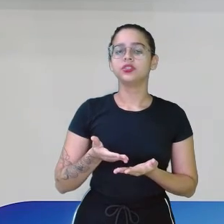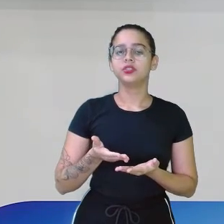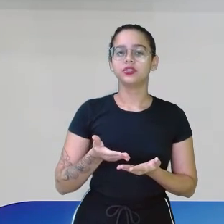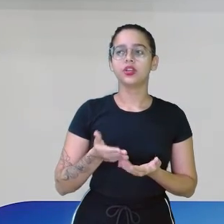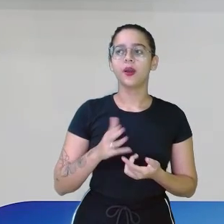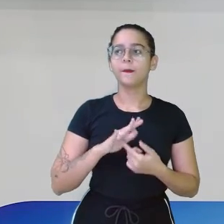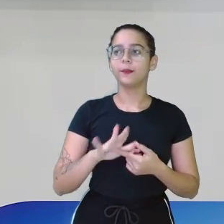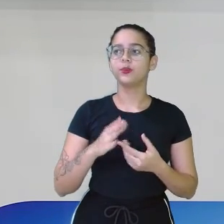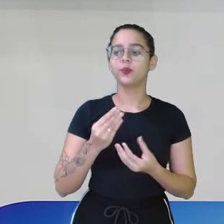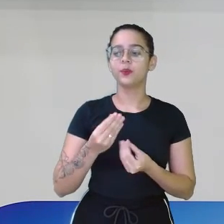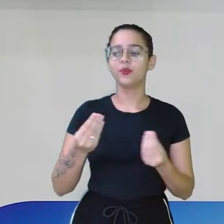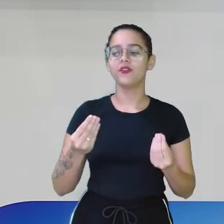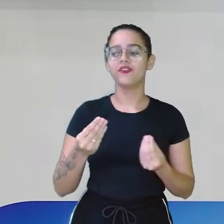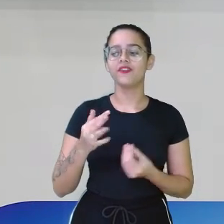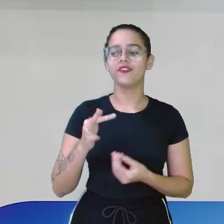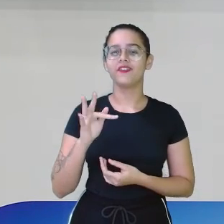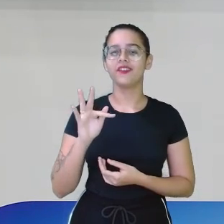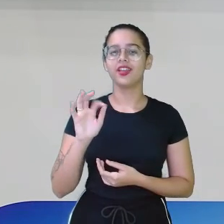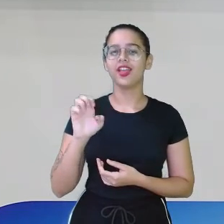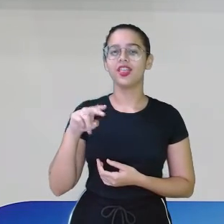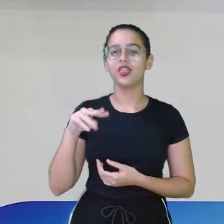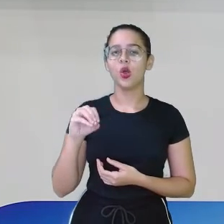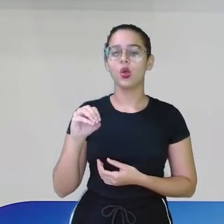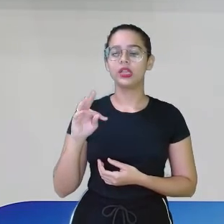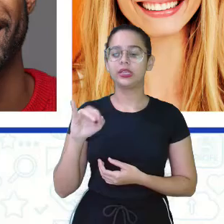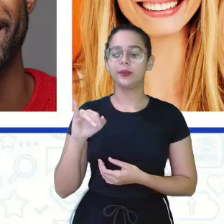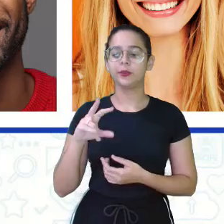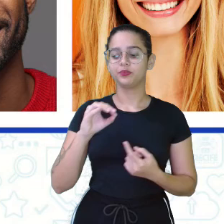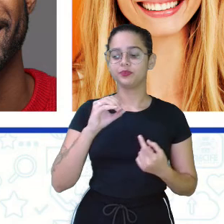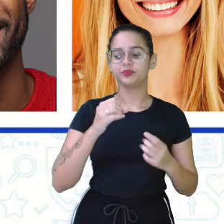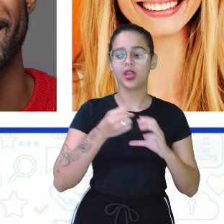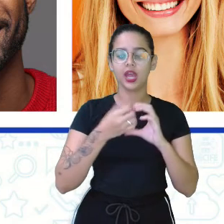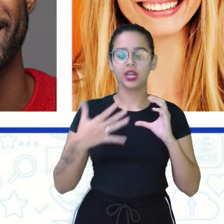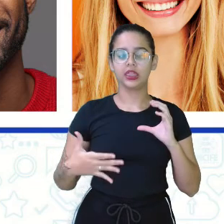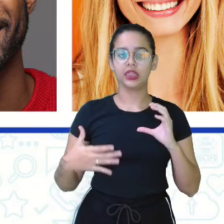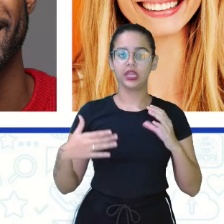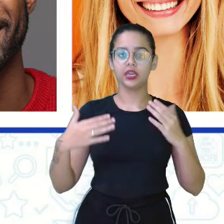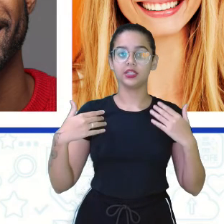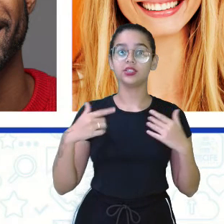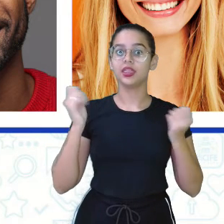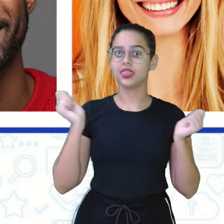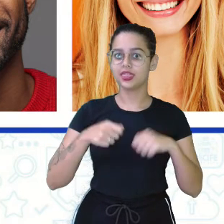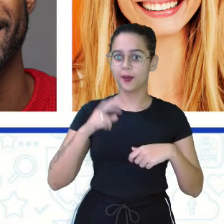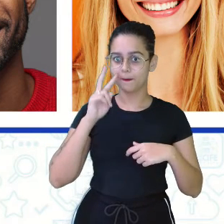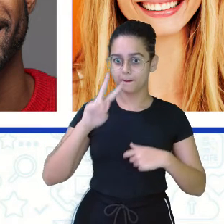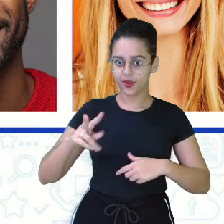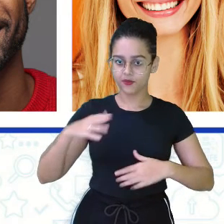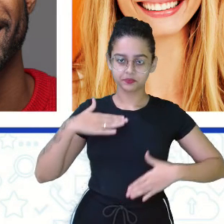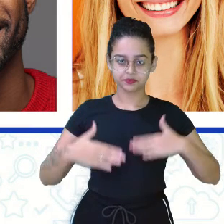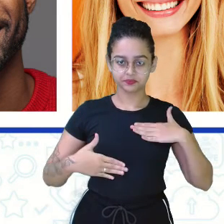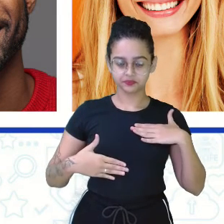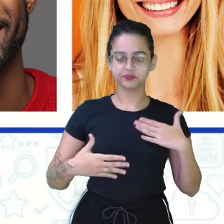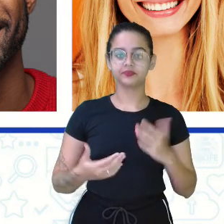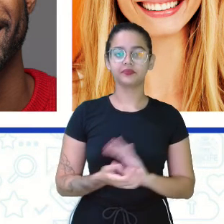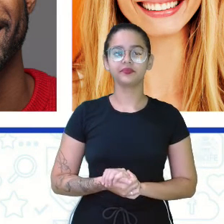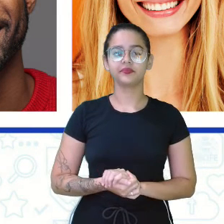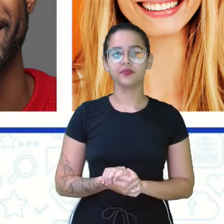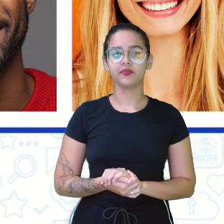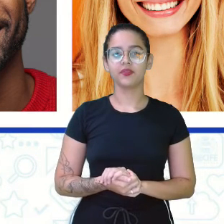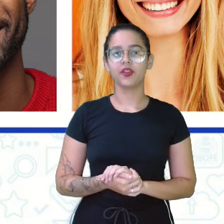aqui de fenótipo para vocês, né? Que são essas características externas que a gente vê. Então, ó, características